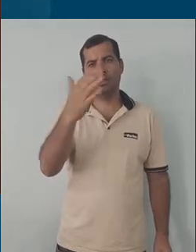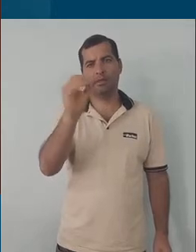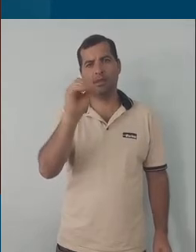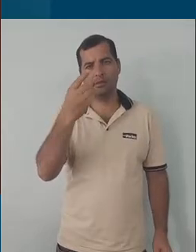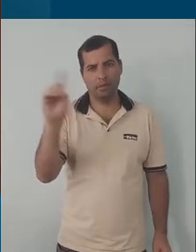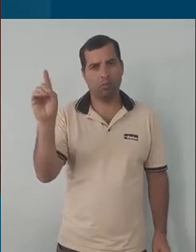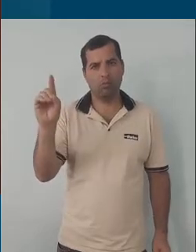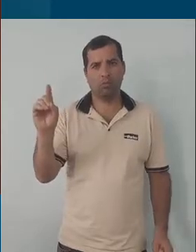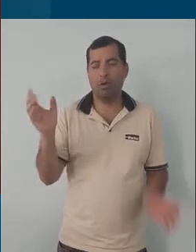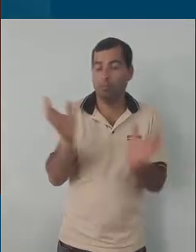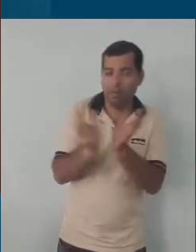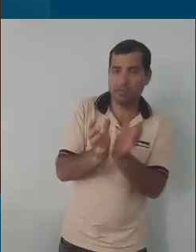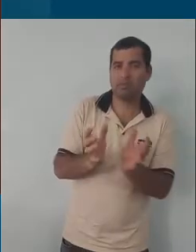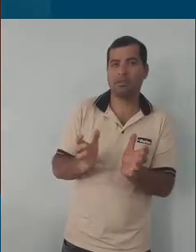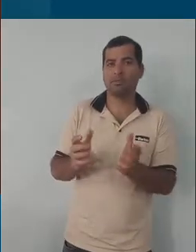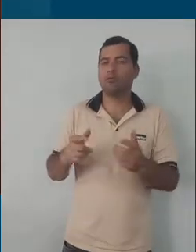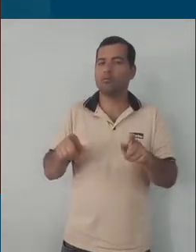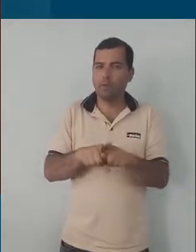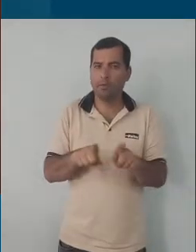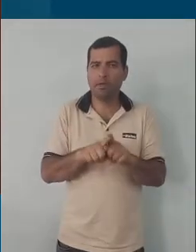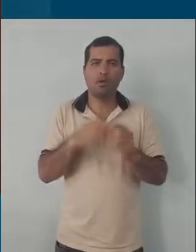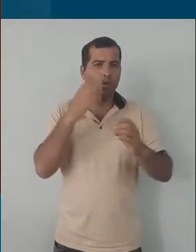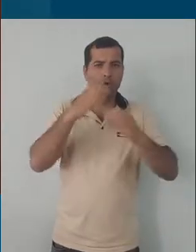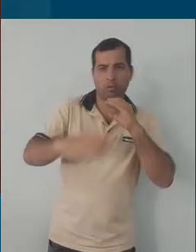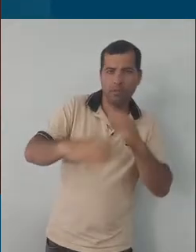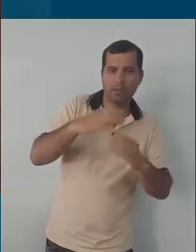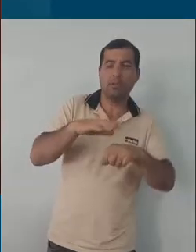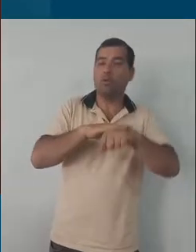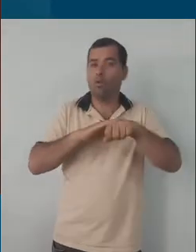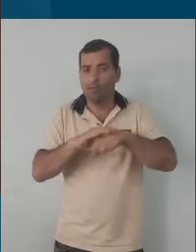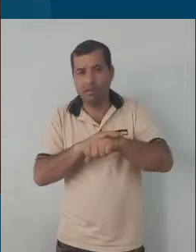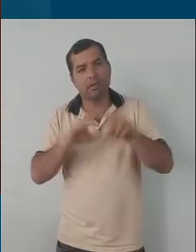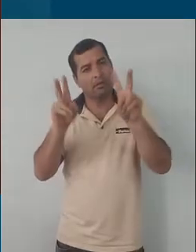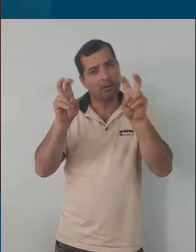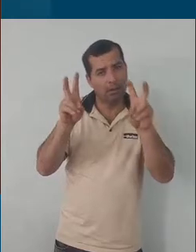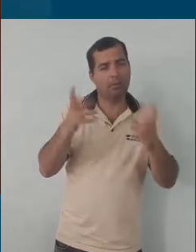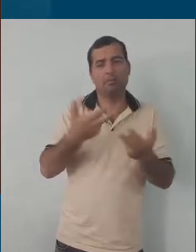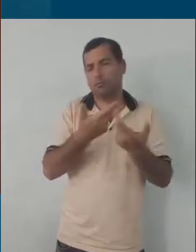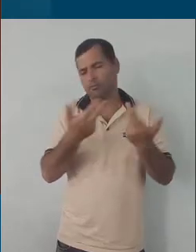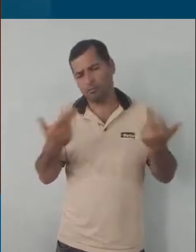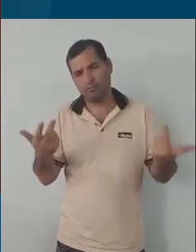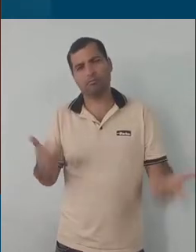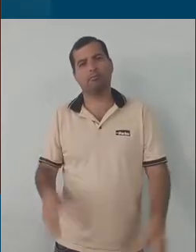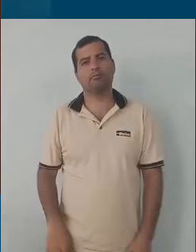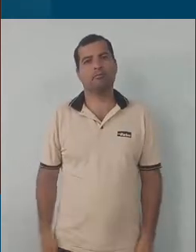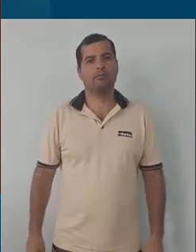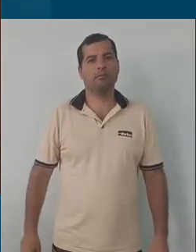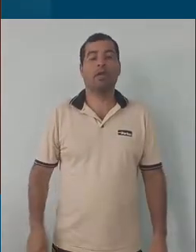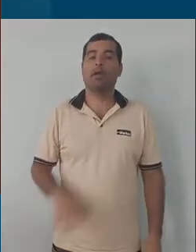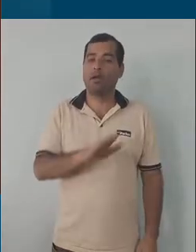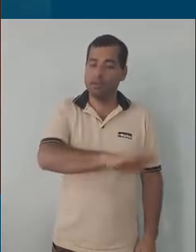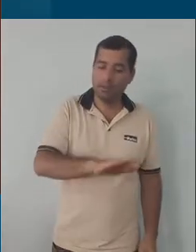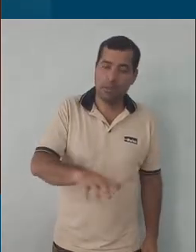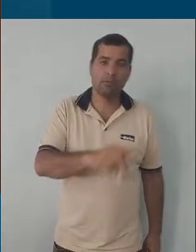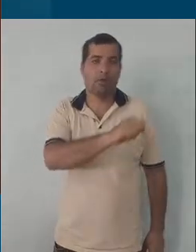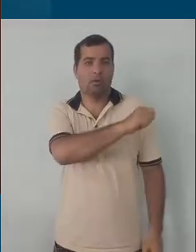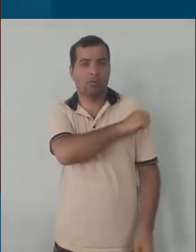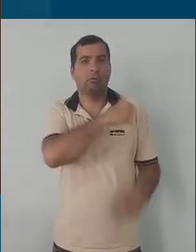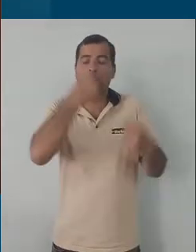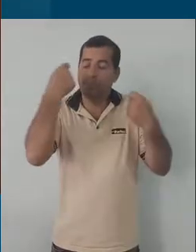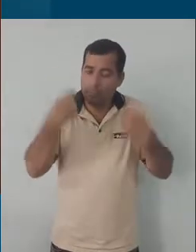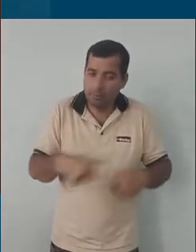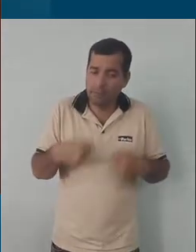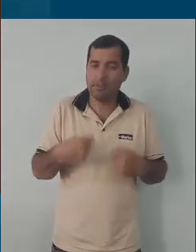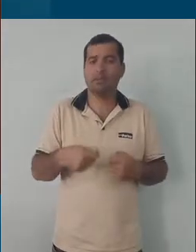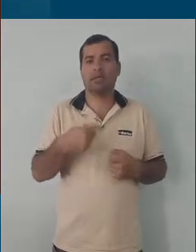com comunicação, conversar sobre, né? As crianças, os alunos precisam